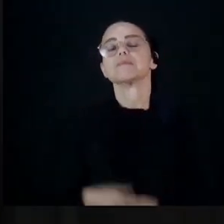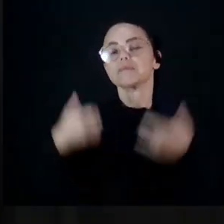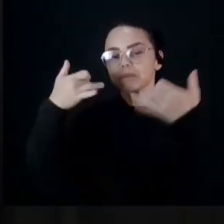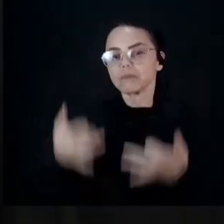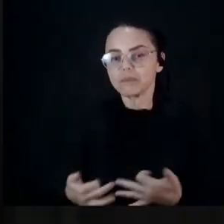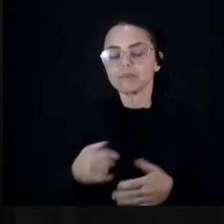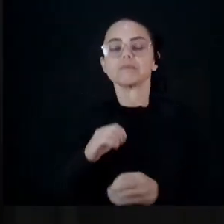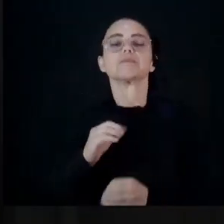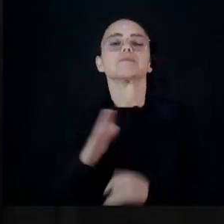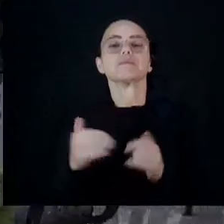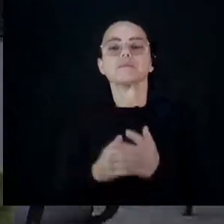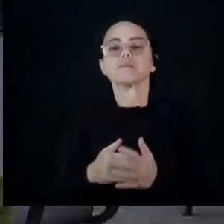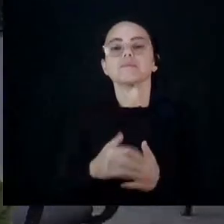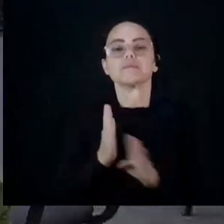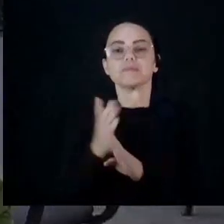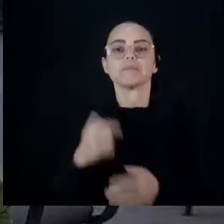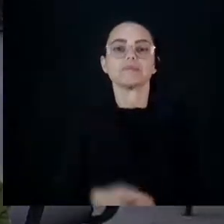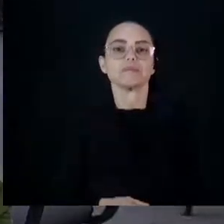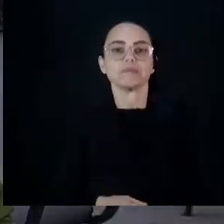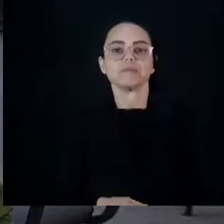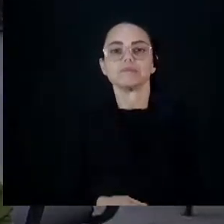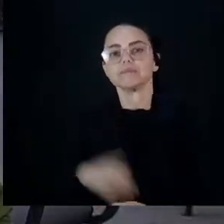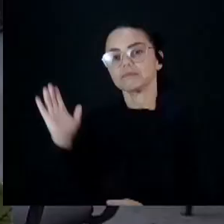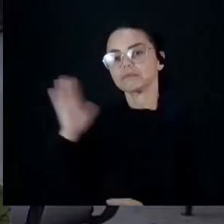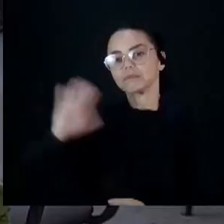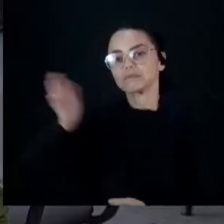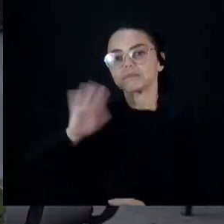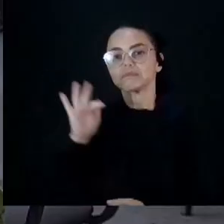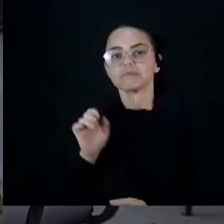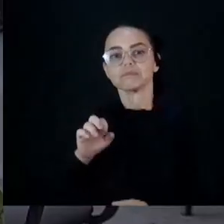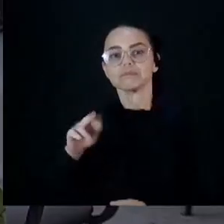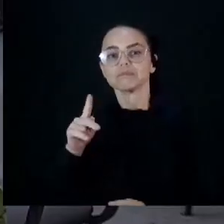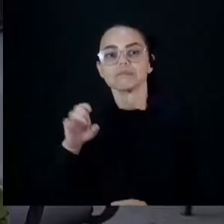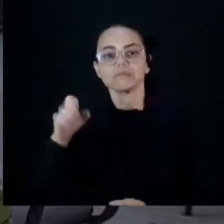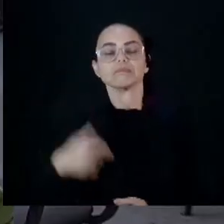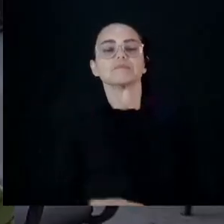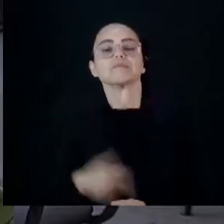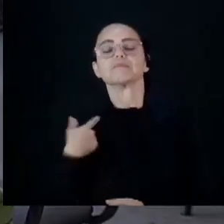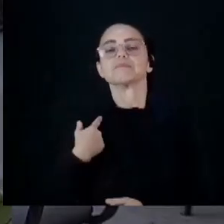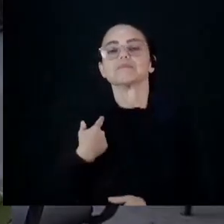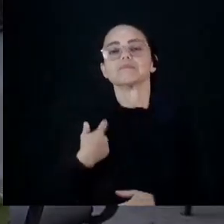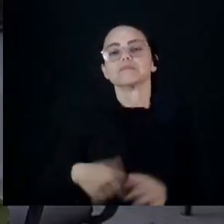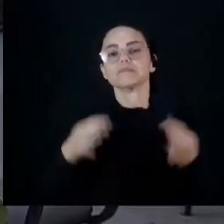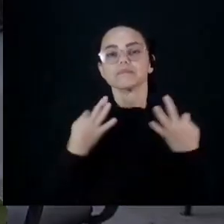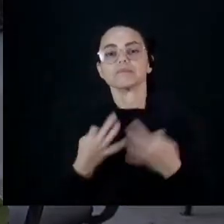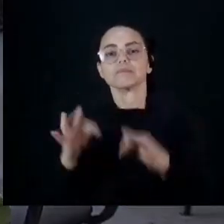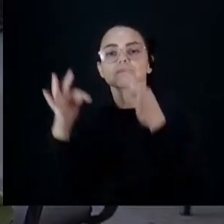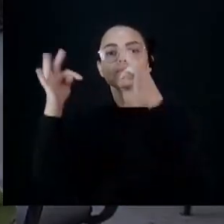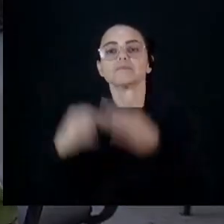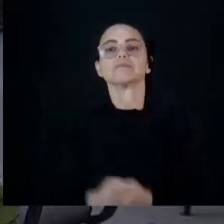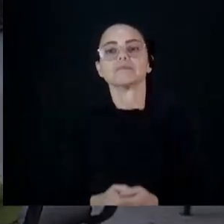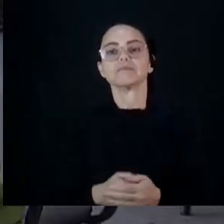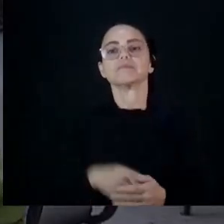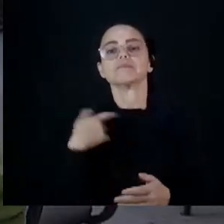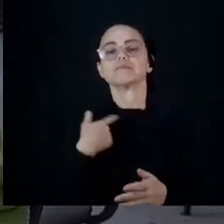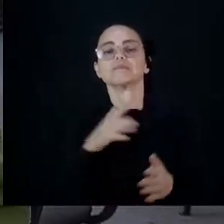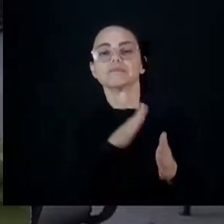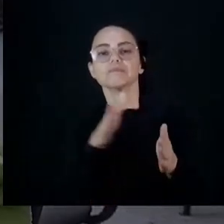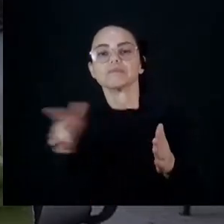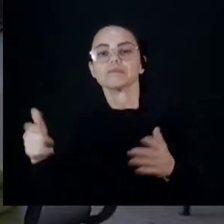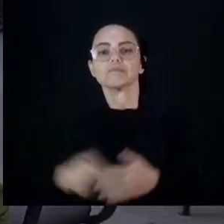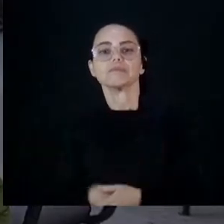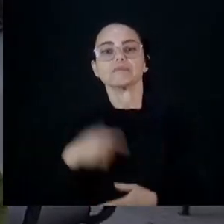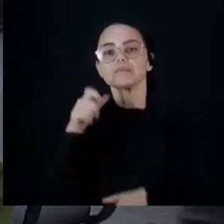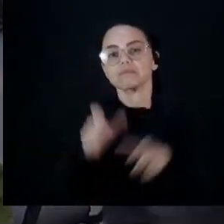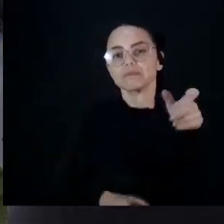o que você descobriu aí. Oi, Felipe, exatamente, né? A tecnologia alcançando vários nichos, vários setores, várias pessoas,